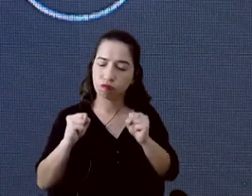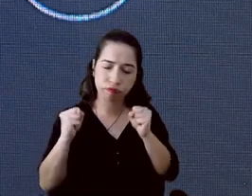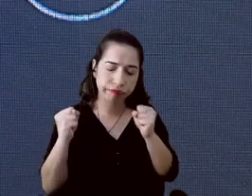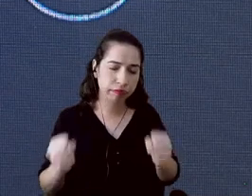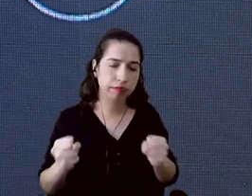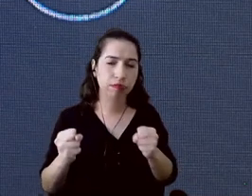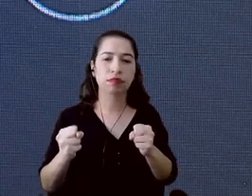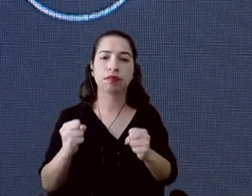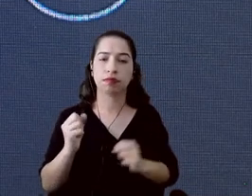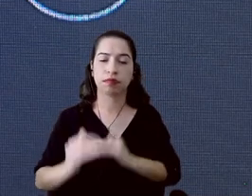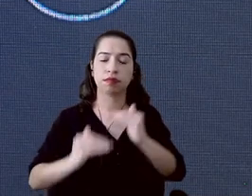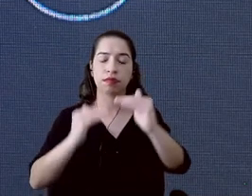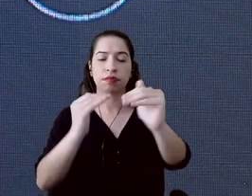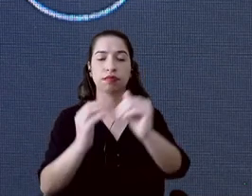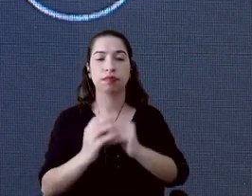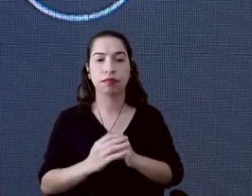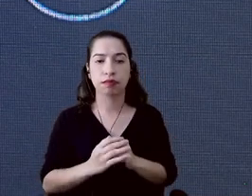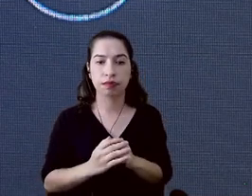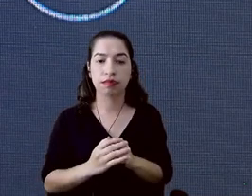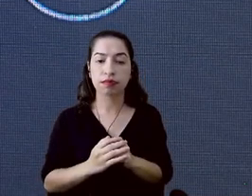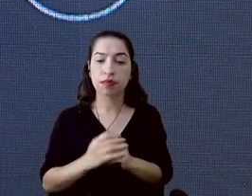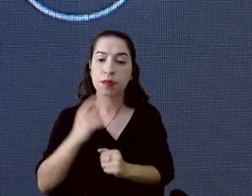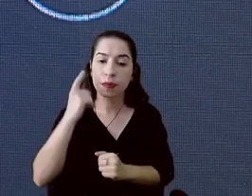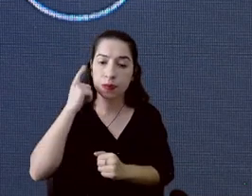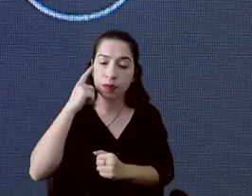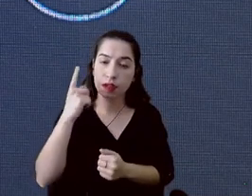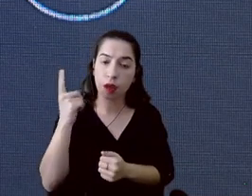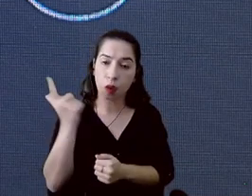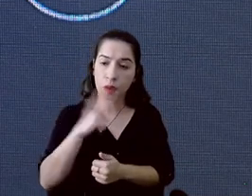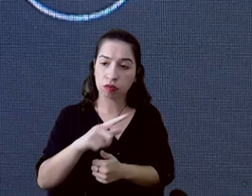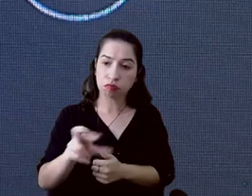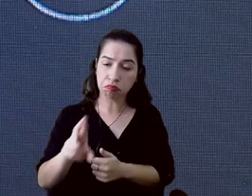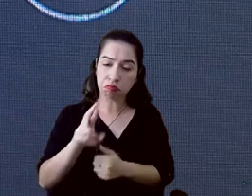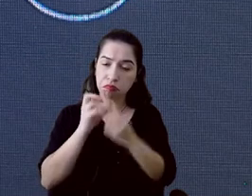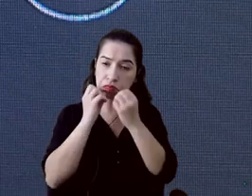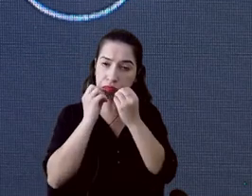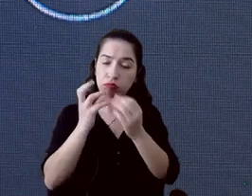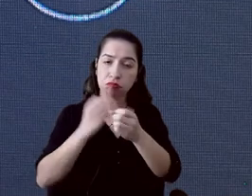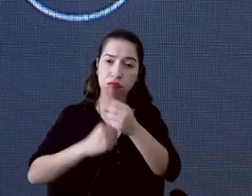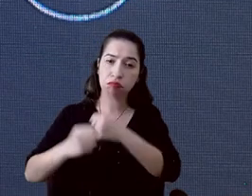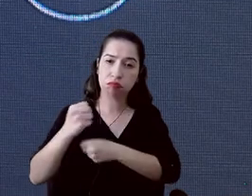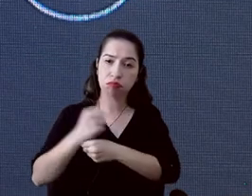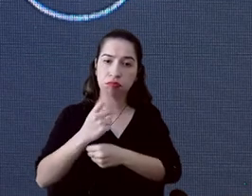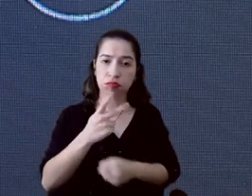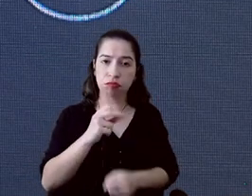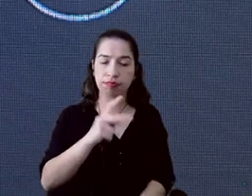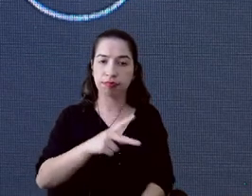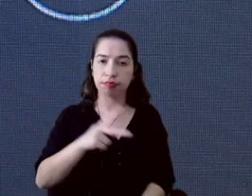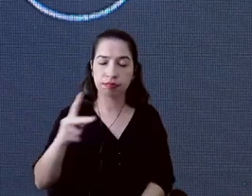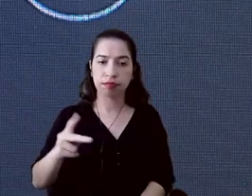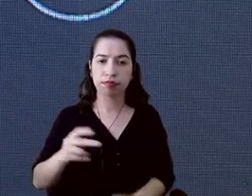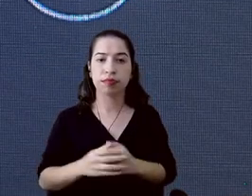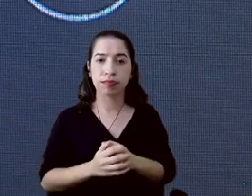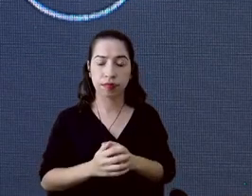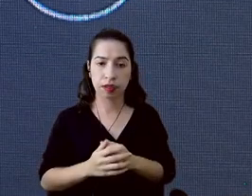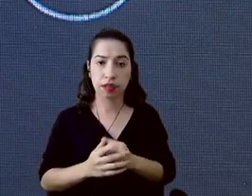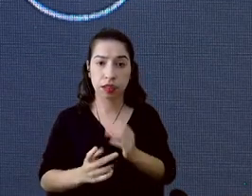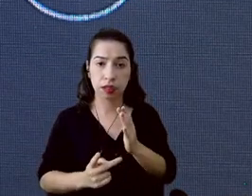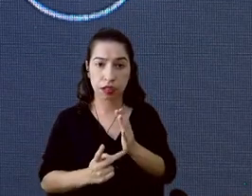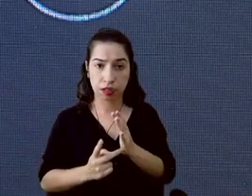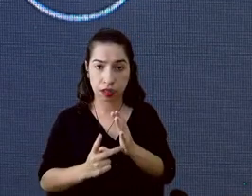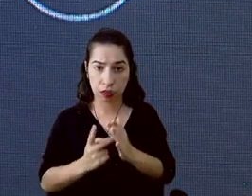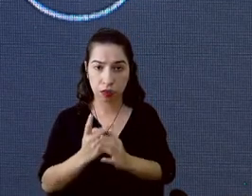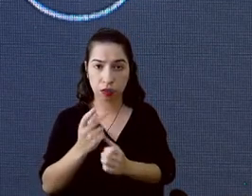E eu acho que foi um resultado legal para 2022 o segundo semestre já